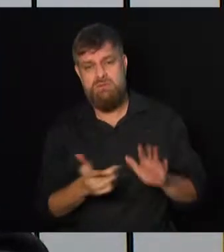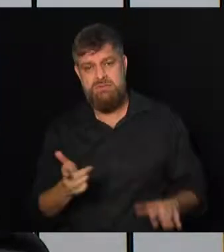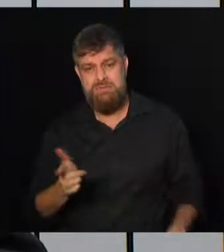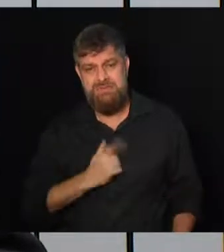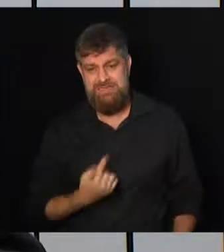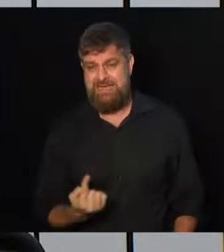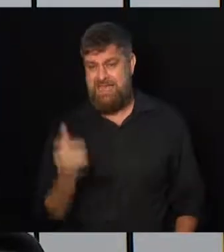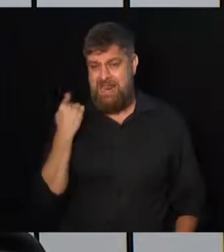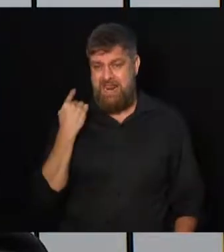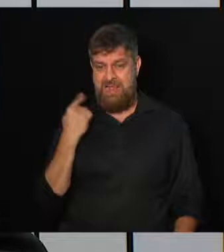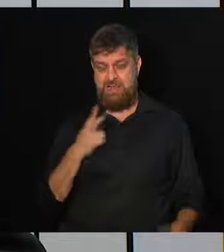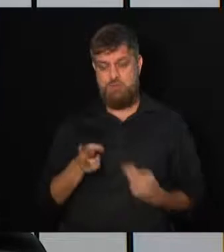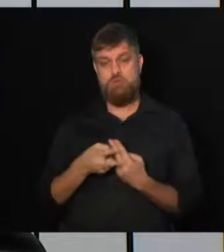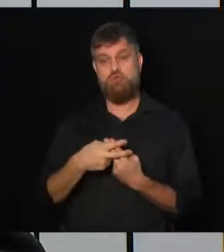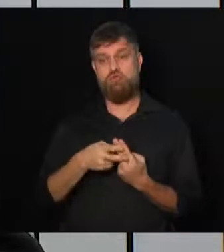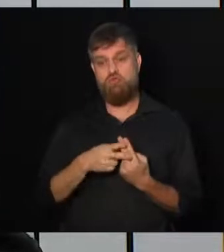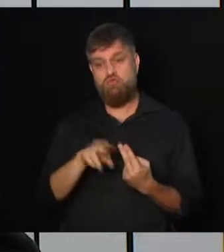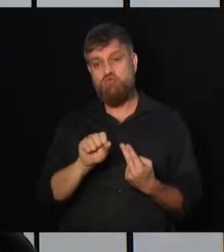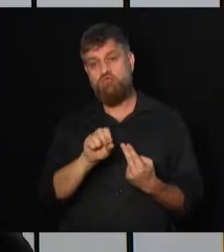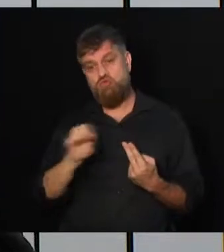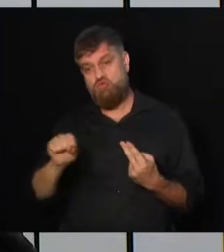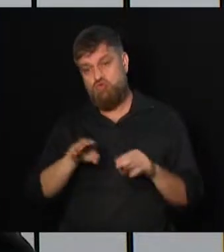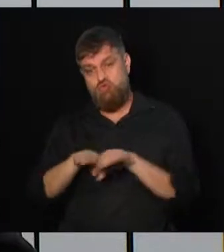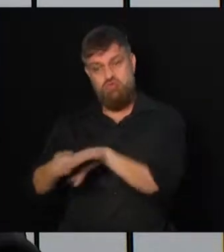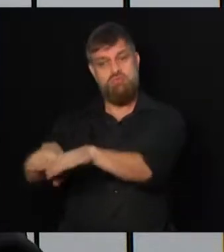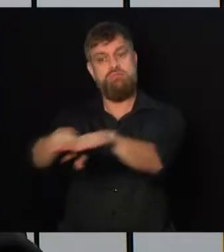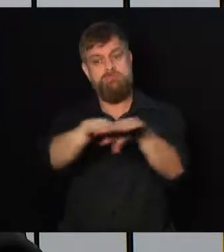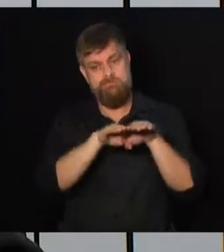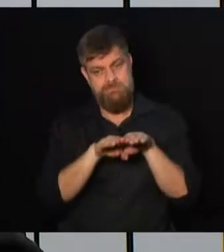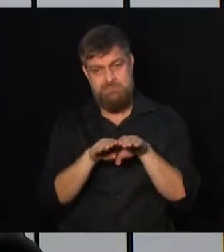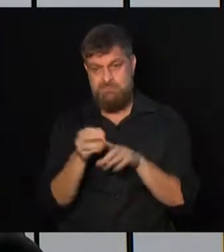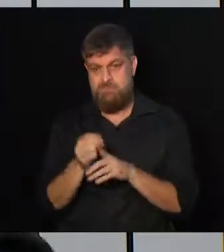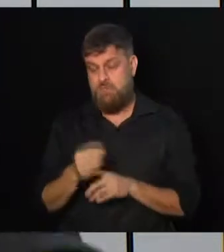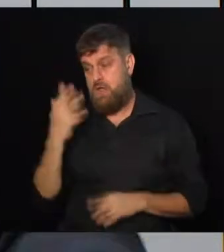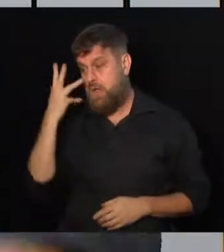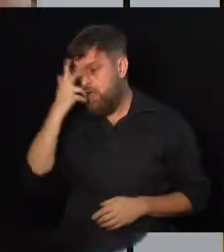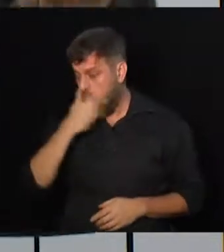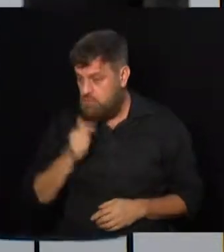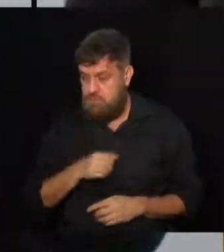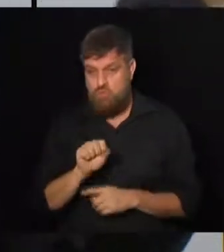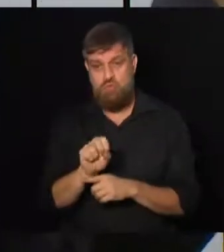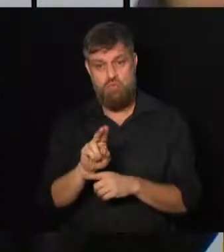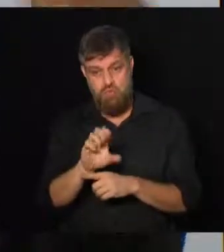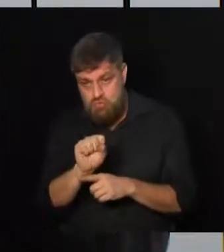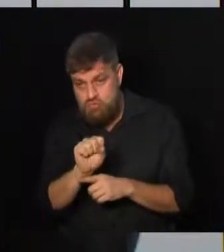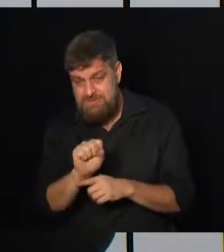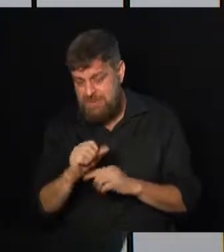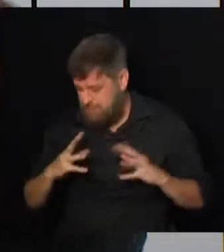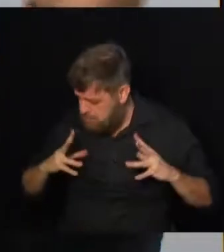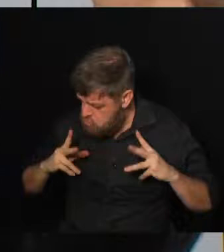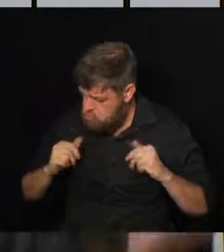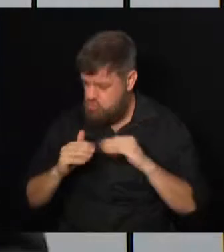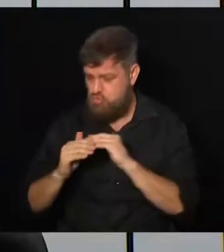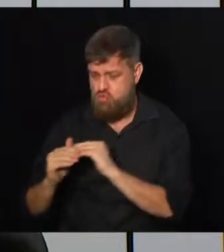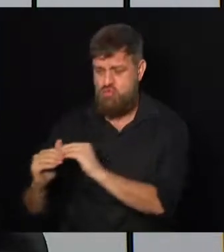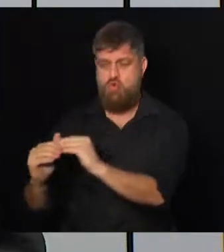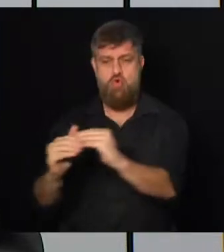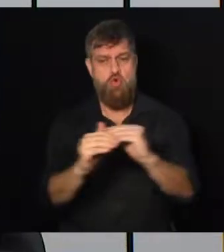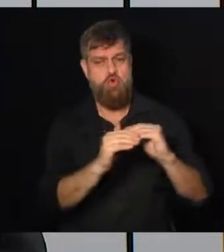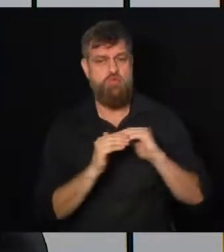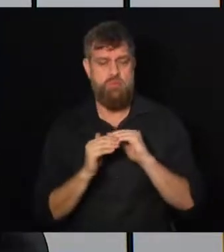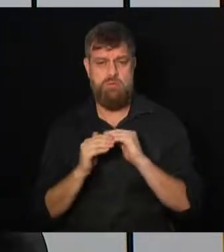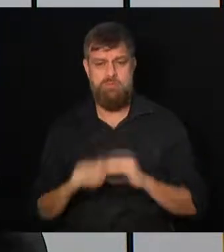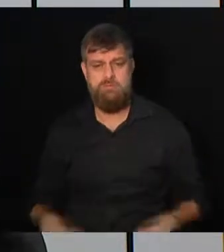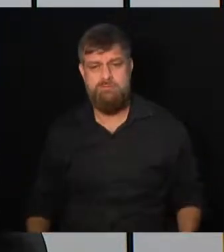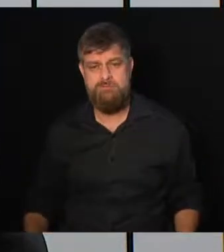atrás, a universalização do atendimento médico. Isso é bonito falar. O SUS é um serviço universal, quer dizer, atende todo mundo. Então,